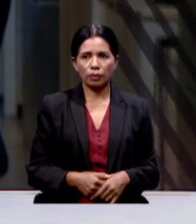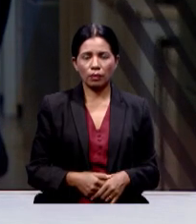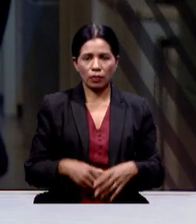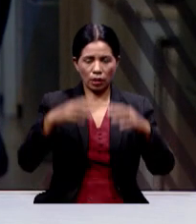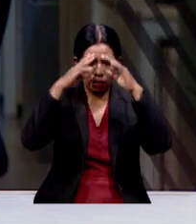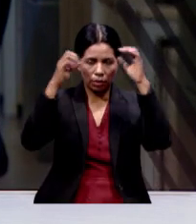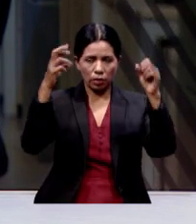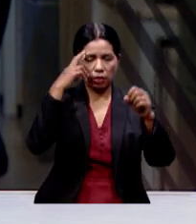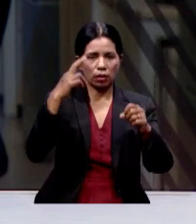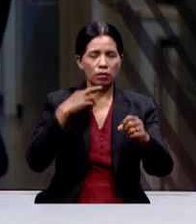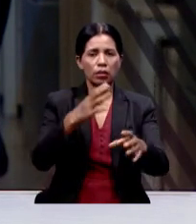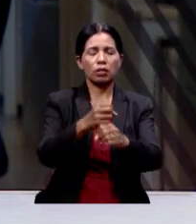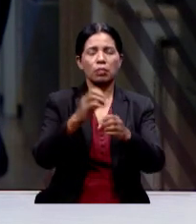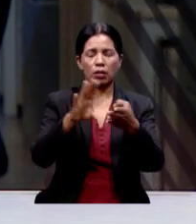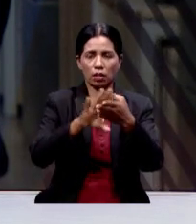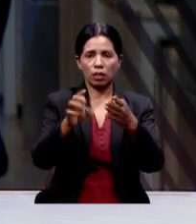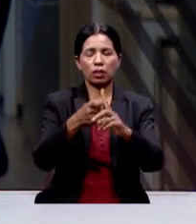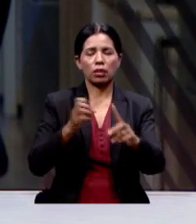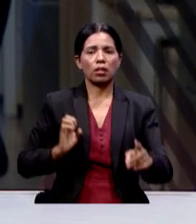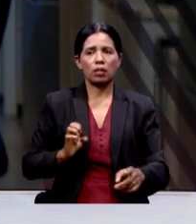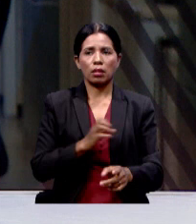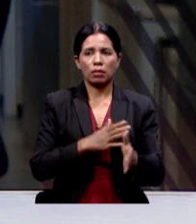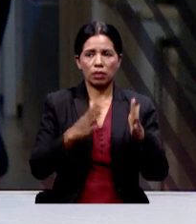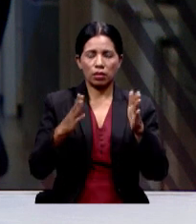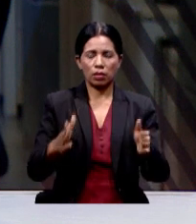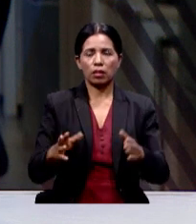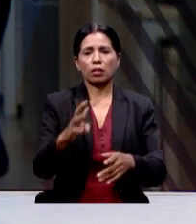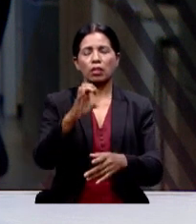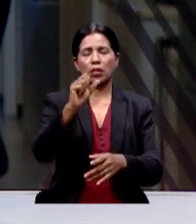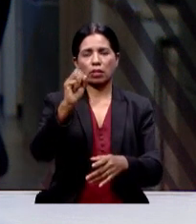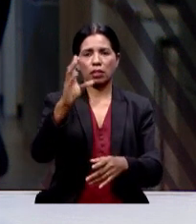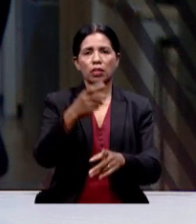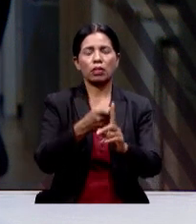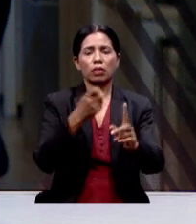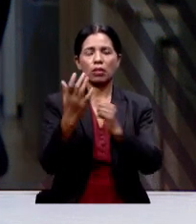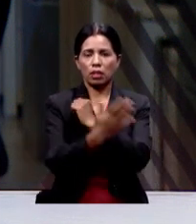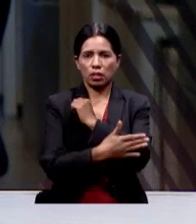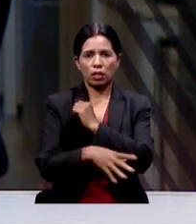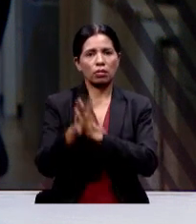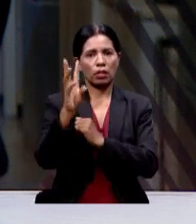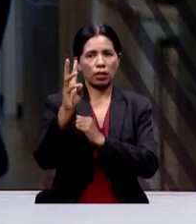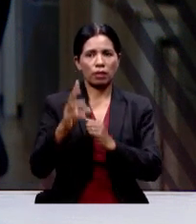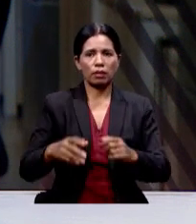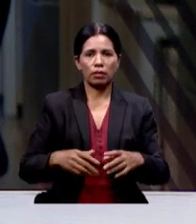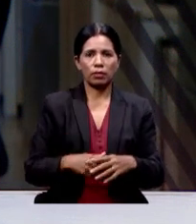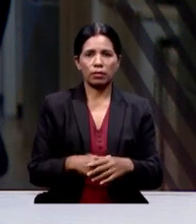Presidente da República assina carta credencial do seu embaixador não residente, Rucinação Nen.